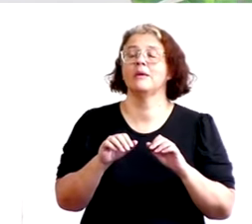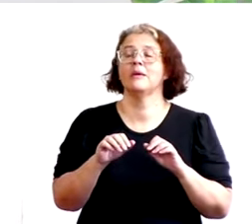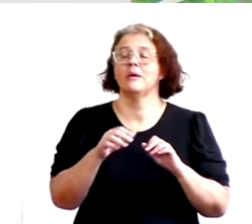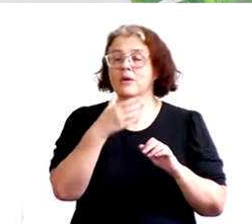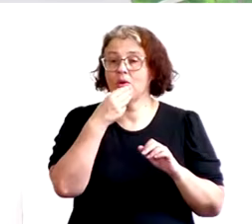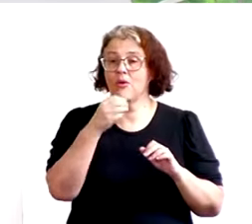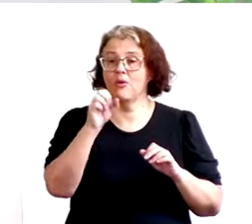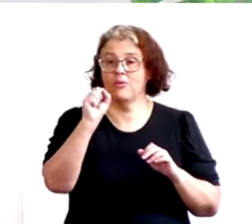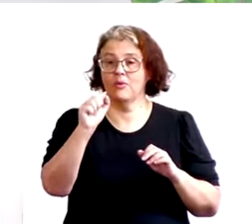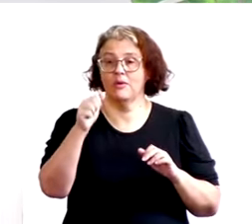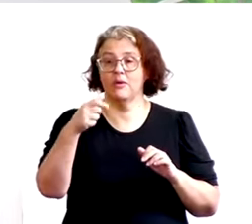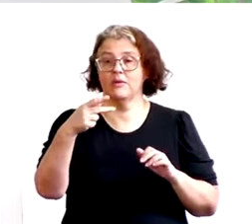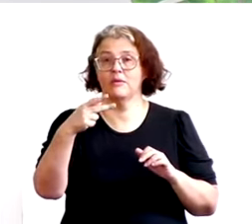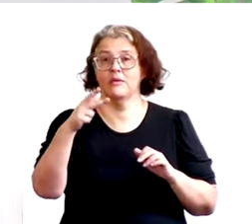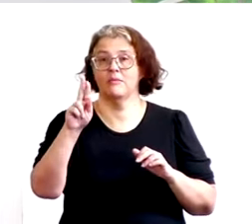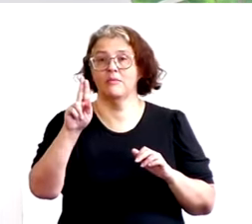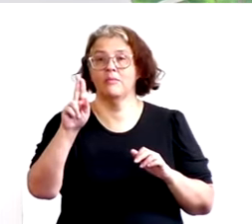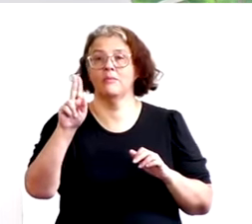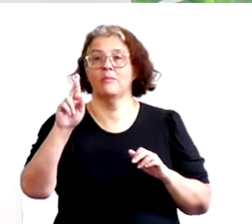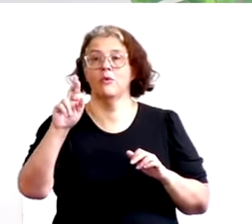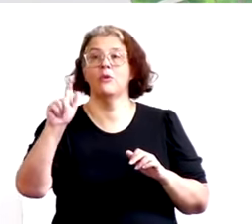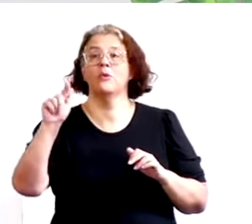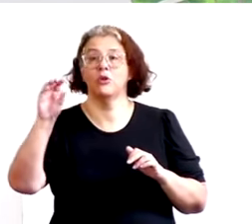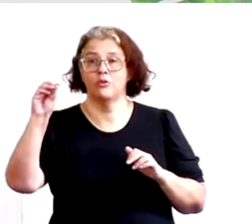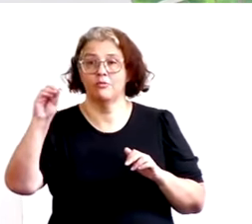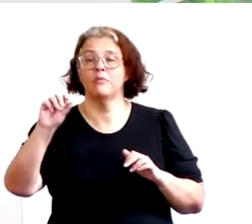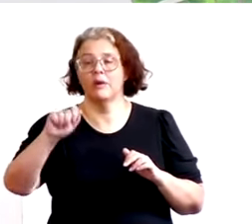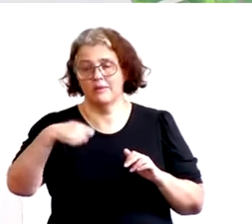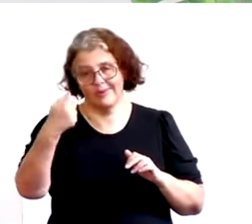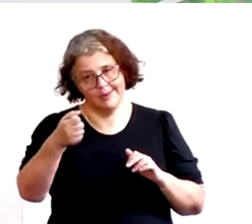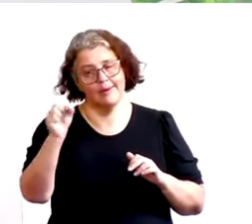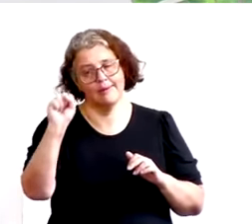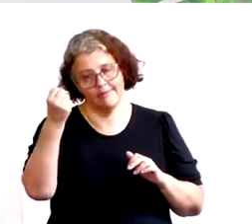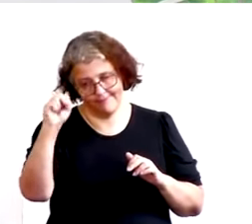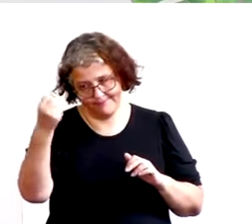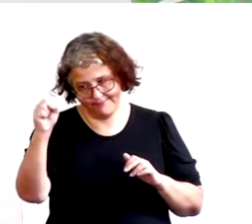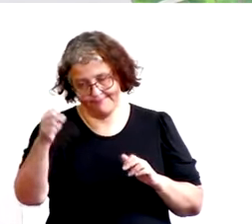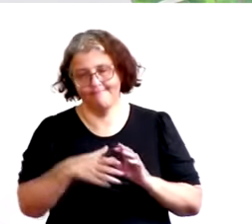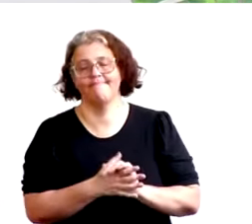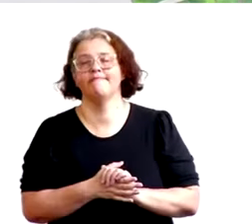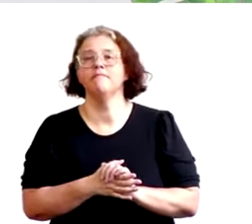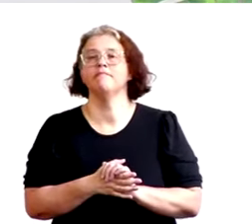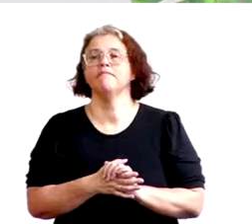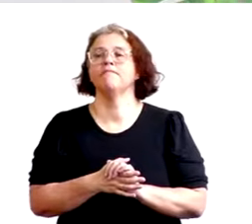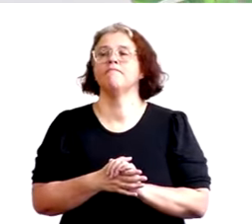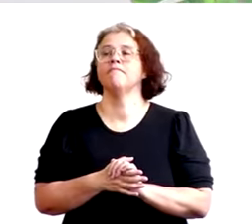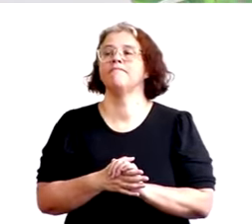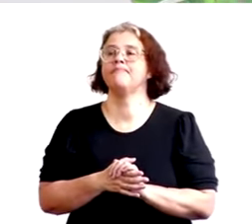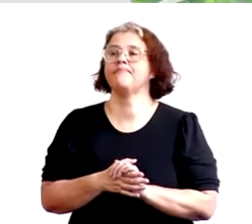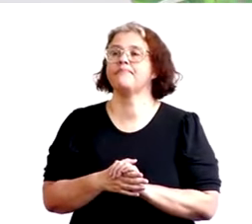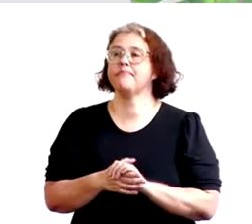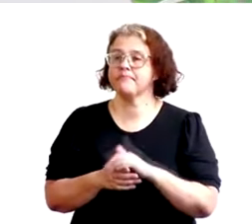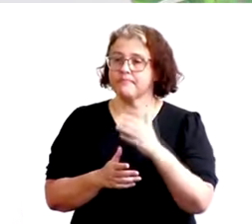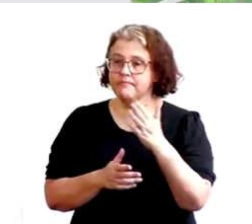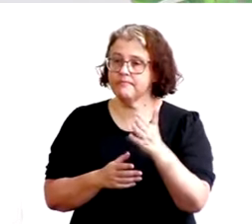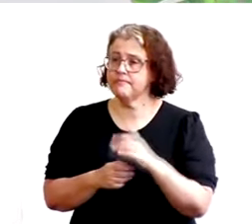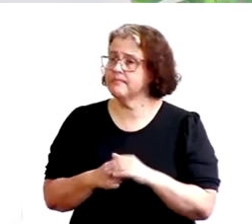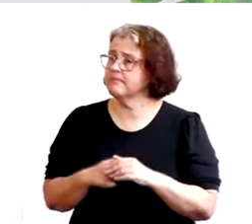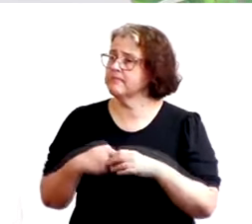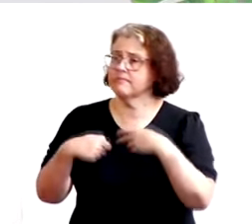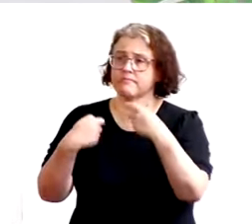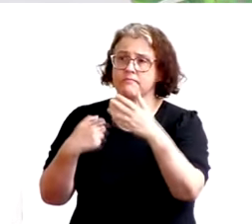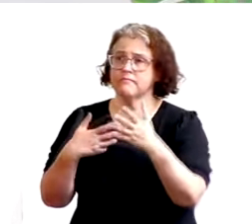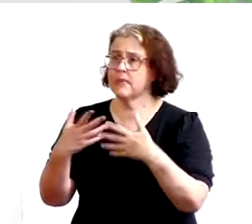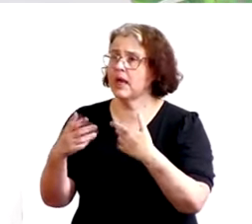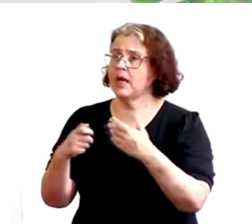Salmo 77 se identificando profundamente com a aflição e angústia da Alma assim como Asafe